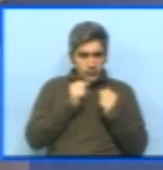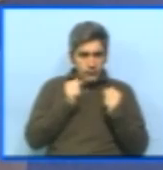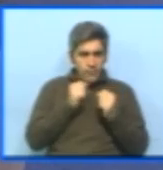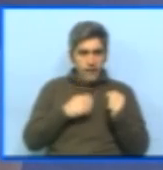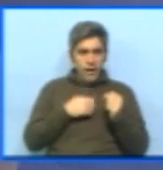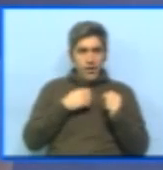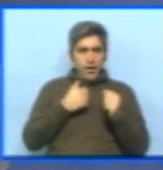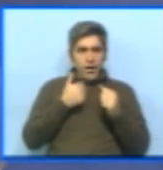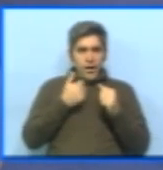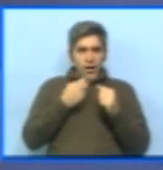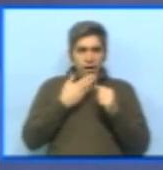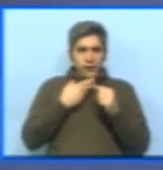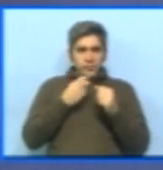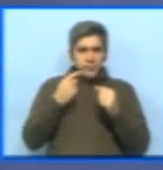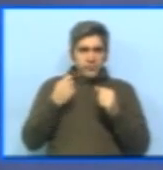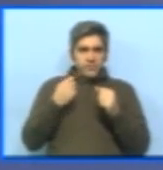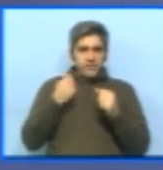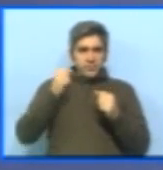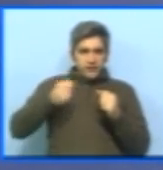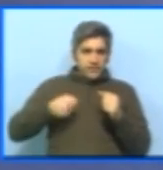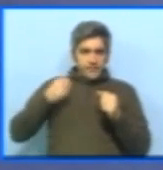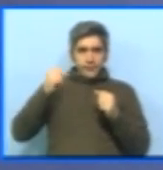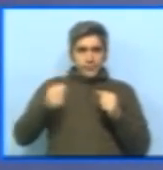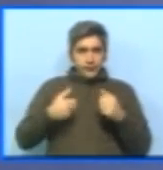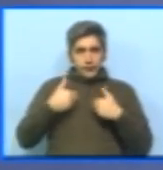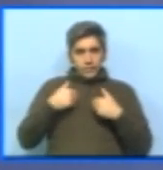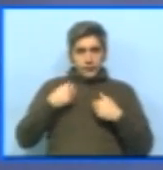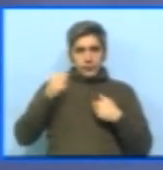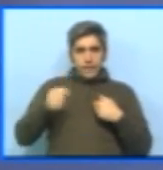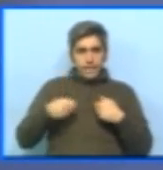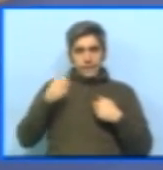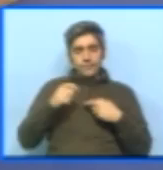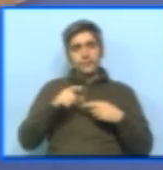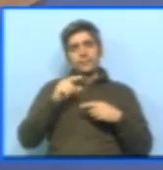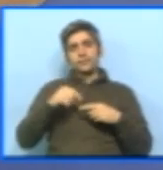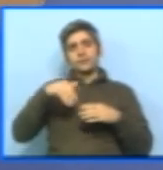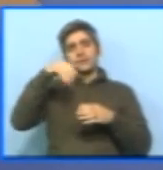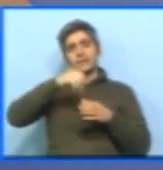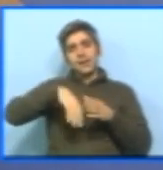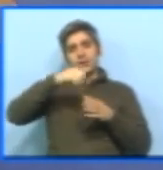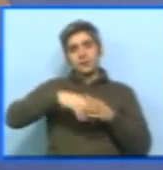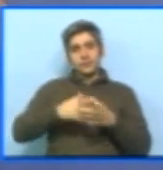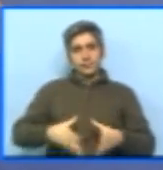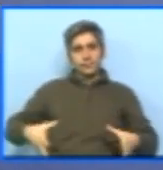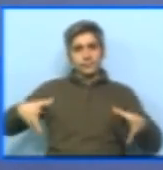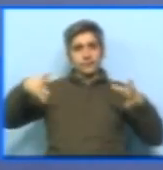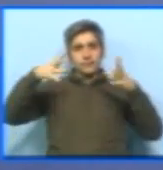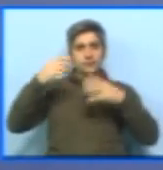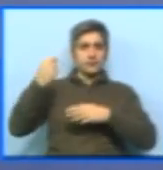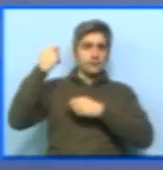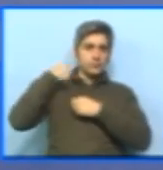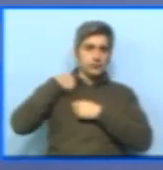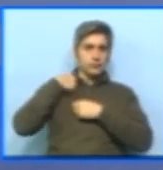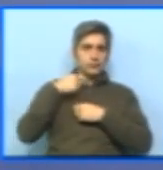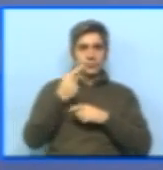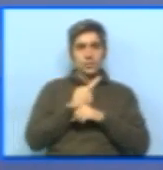O bordão, para ajudar na caminhada, e também a saca ou cevadeira, que é onde o romeiro leva tudo. Não tem carro de apoio. Que não há de